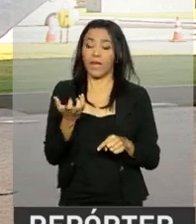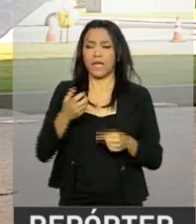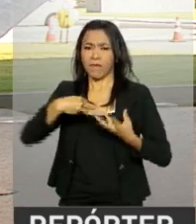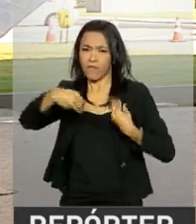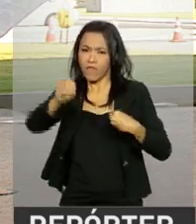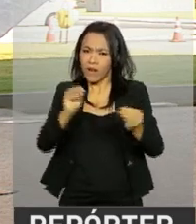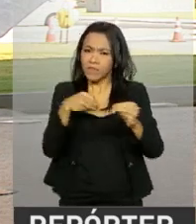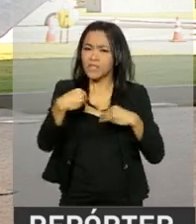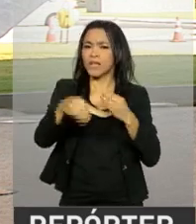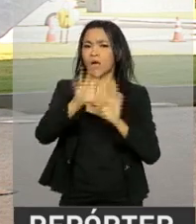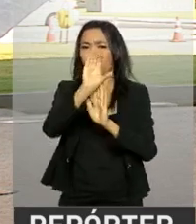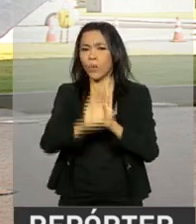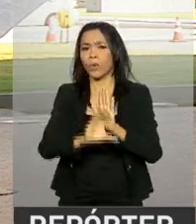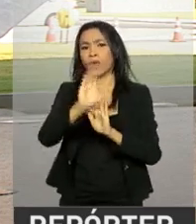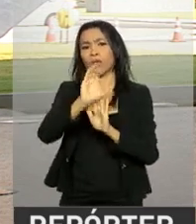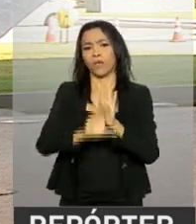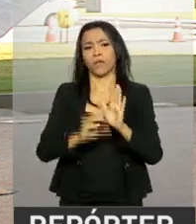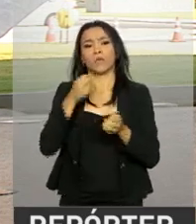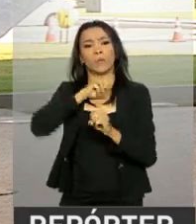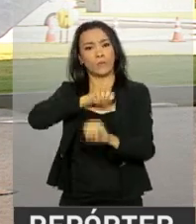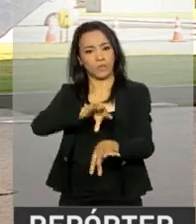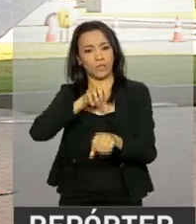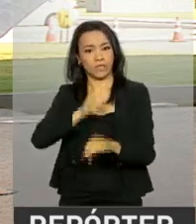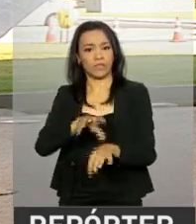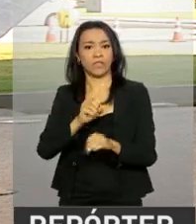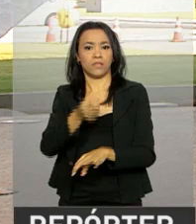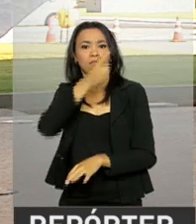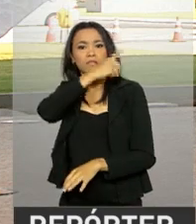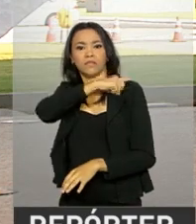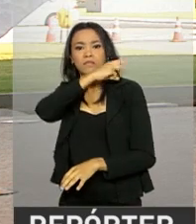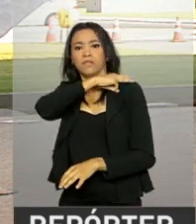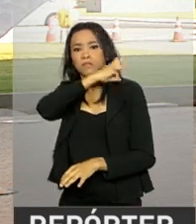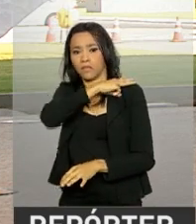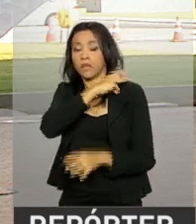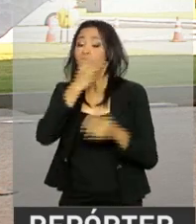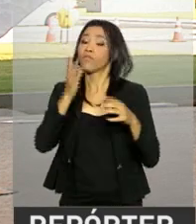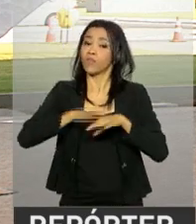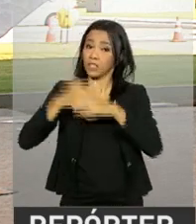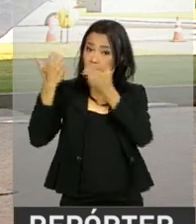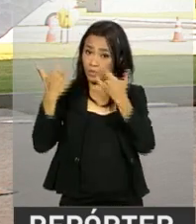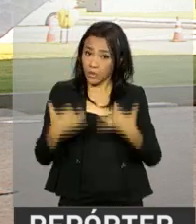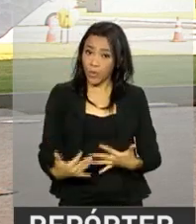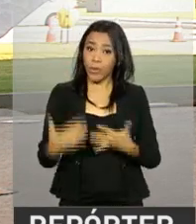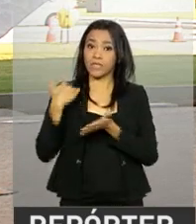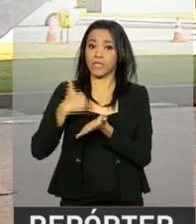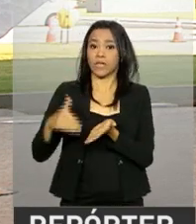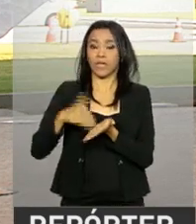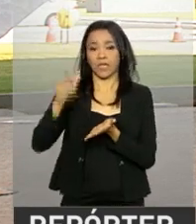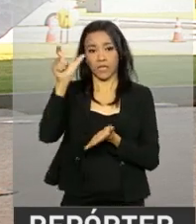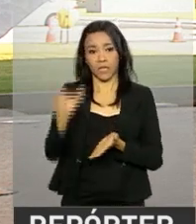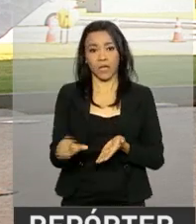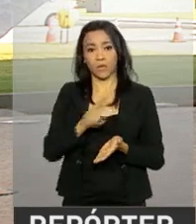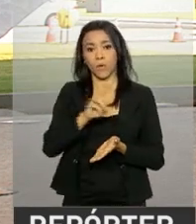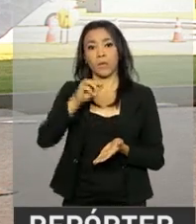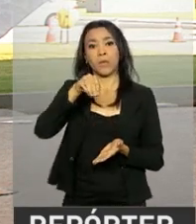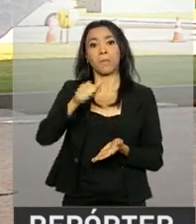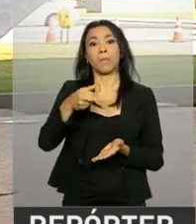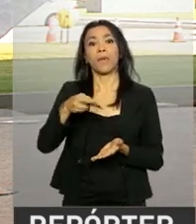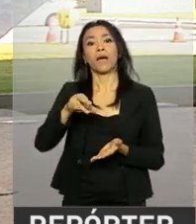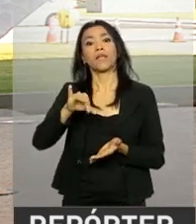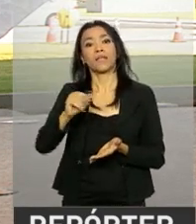do currículo do ensino médio foi o que explicou a secretária executiva do Ministério da Educação Maria Helena de Castro